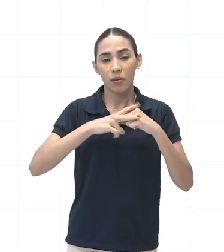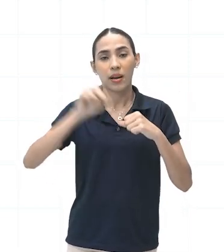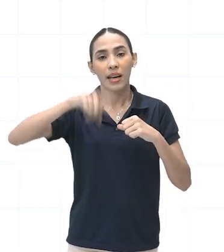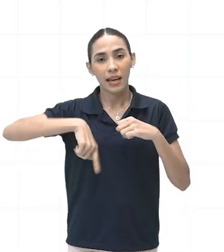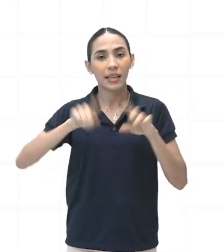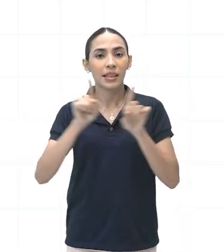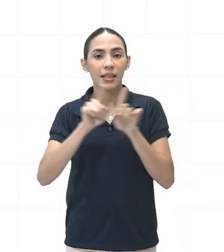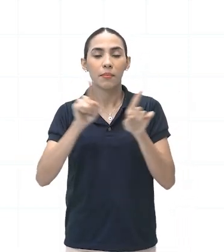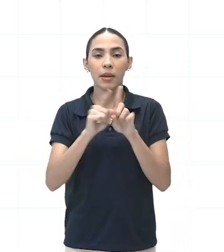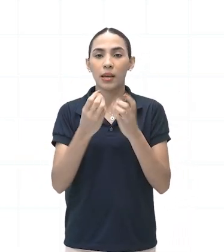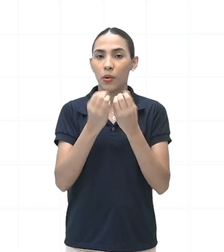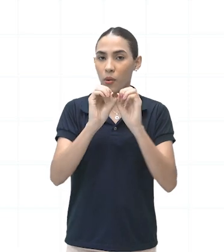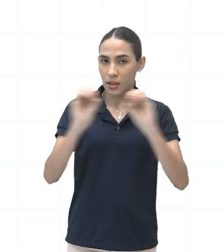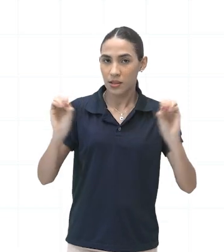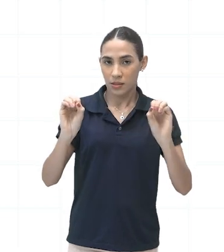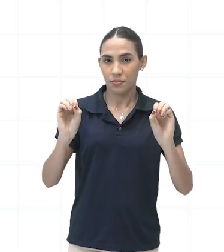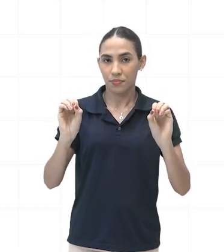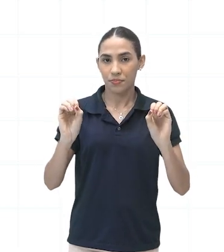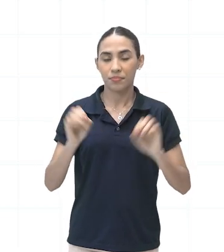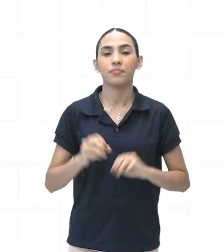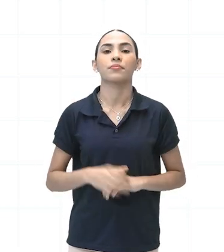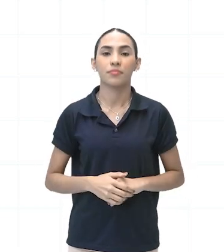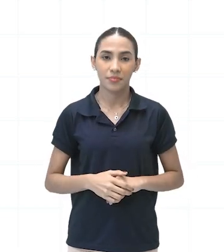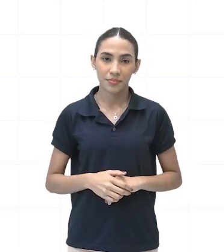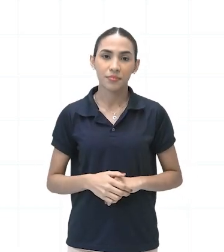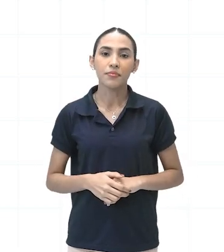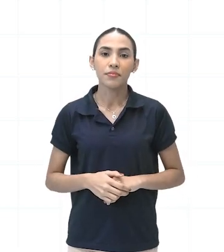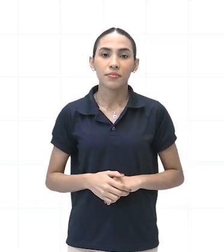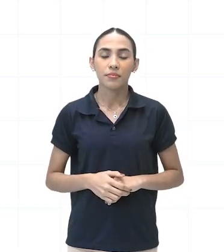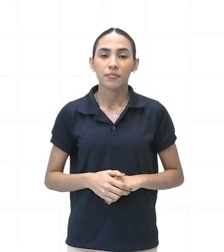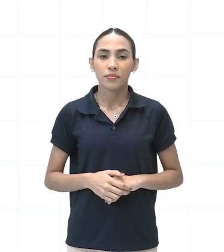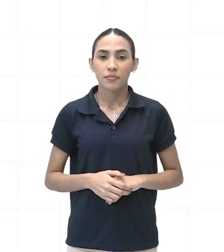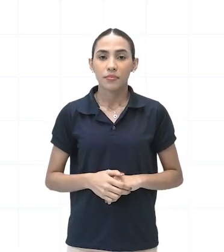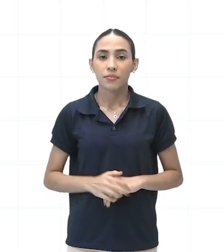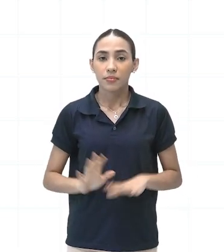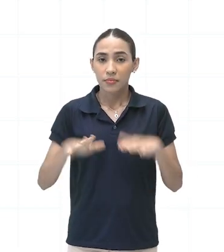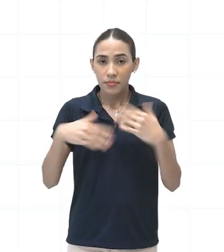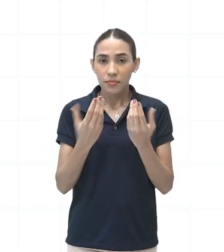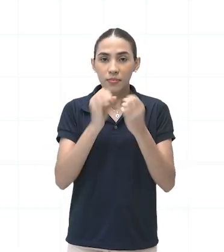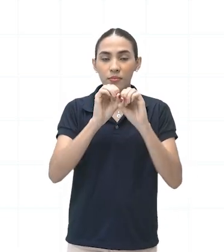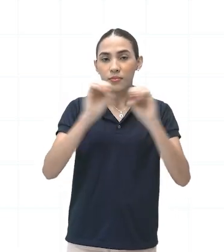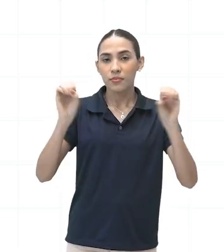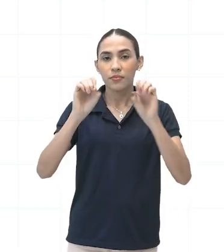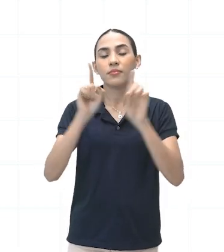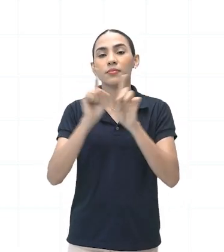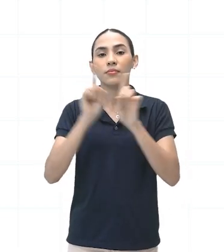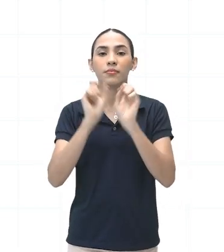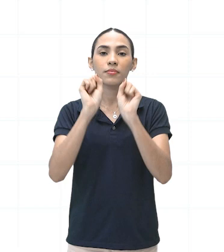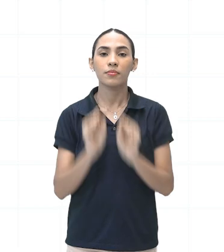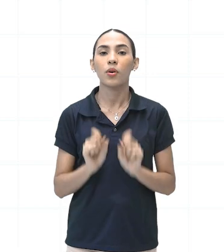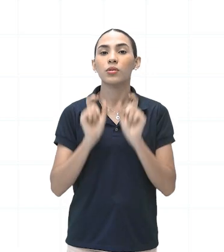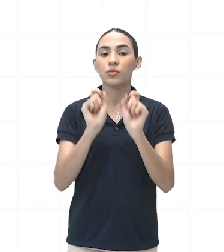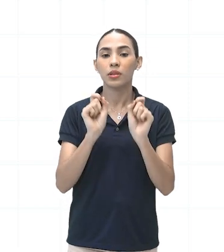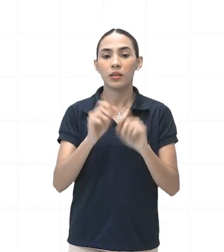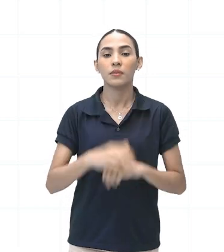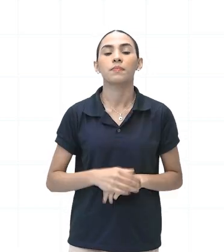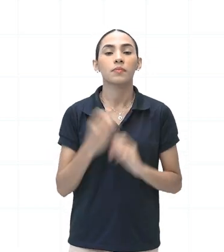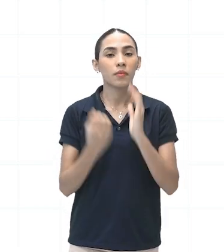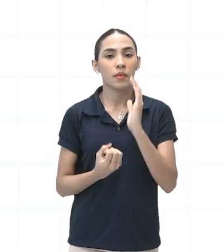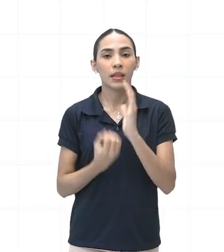é uma oração, ok? E as orações, elas podem